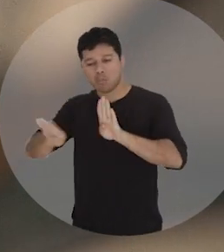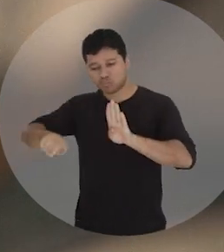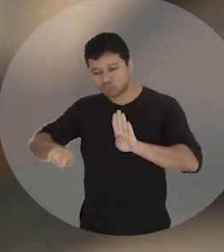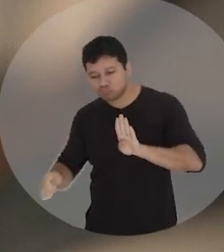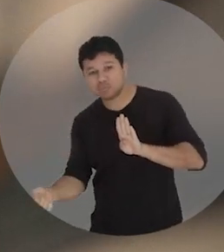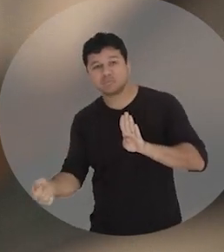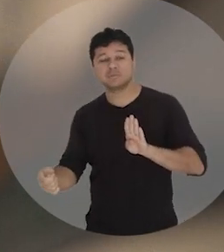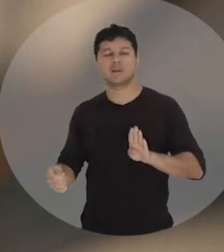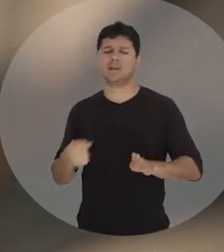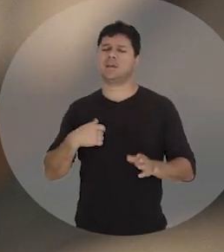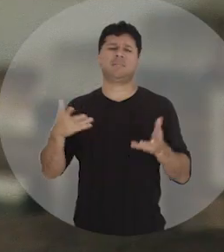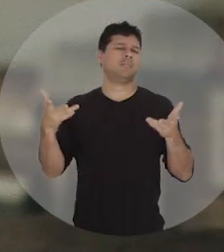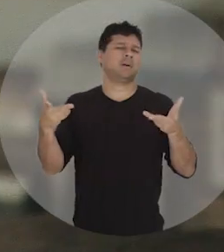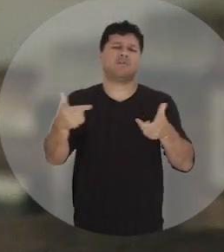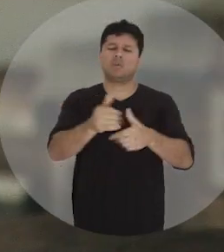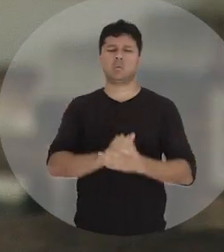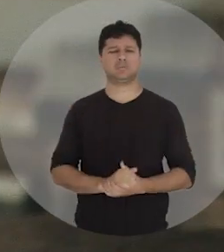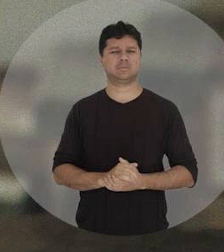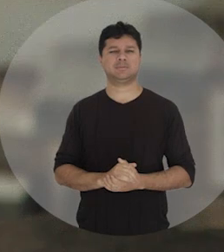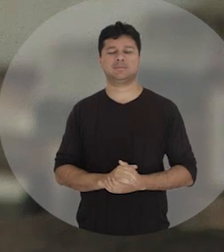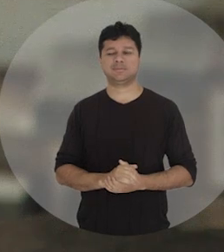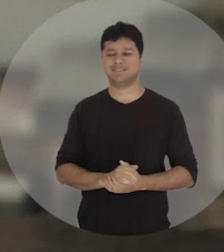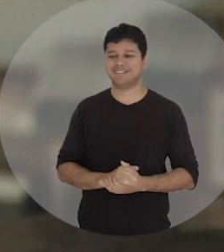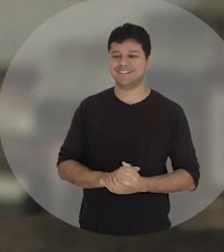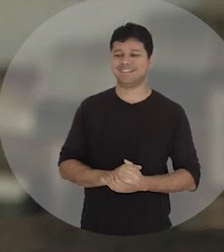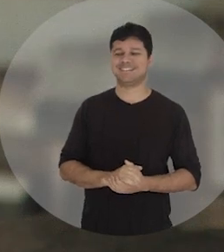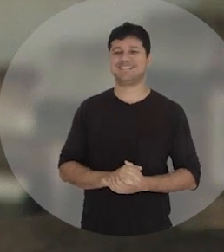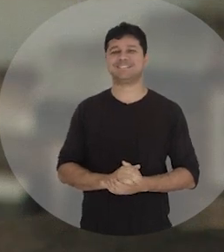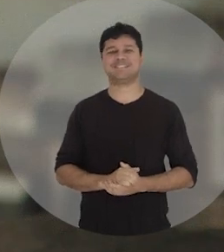pai dela abrir a porta de casa. É muito maravilhoso. Minha mãe!